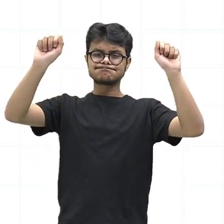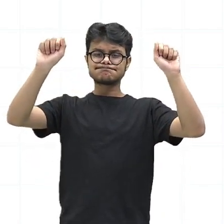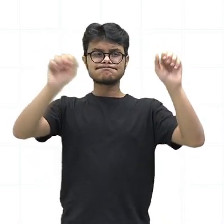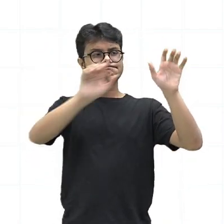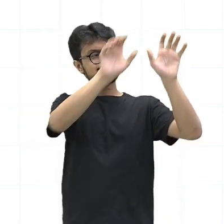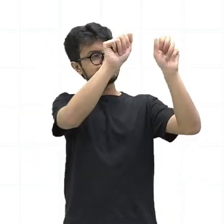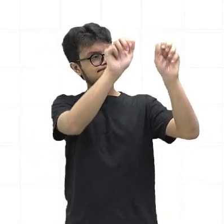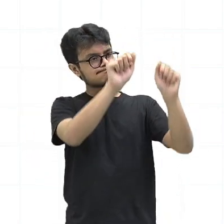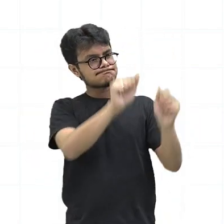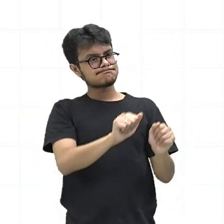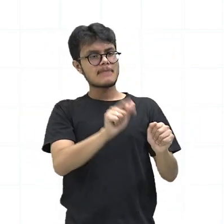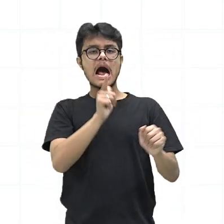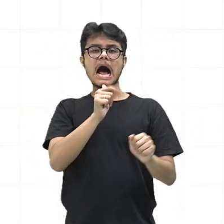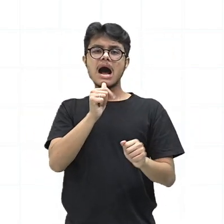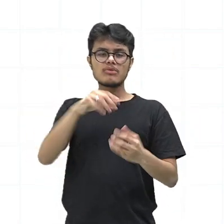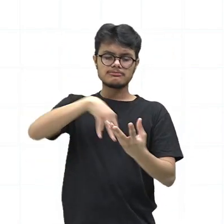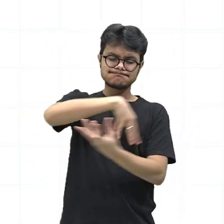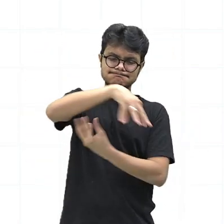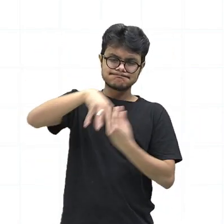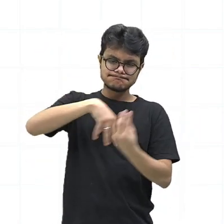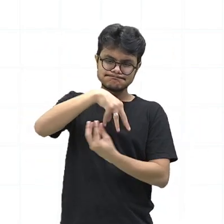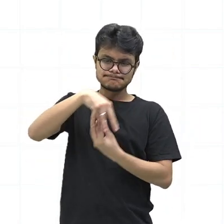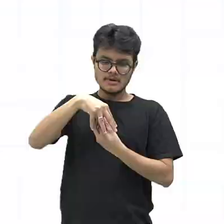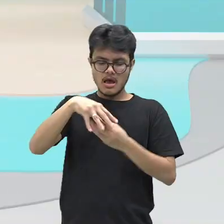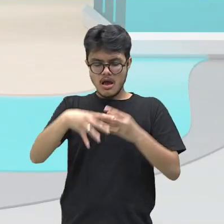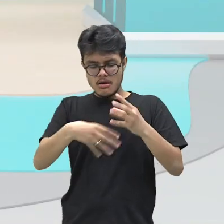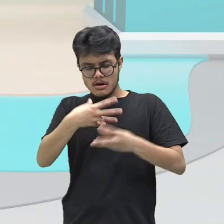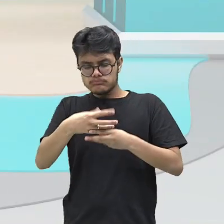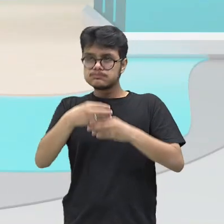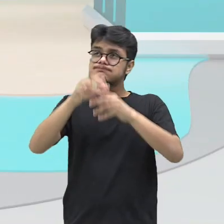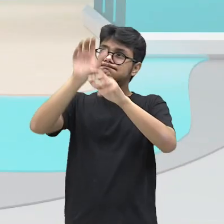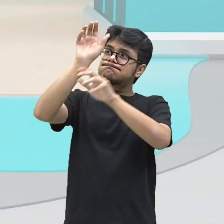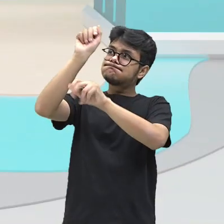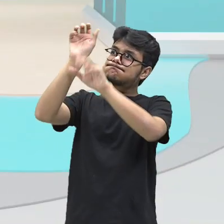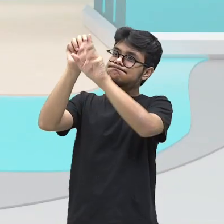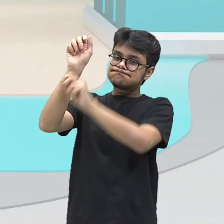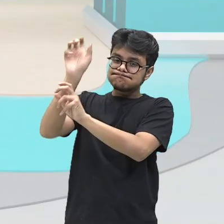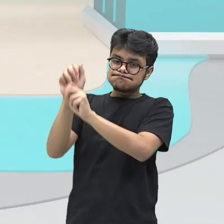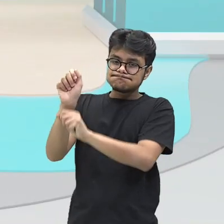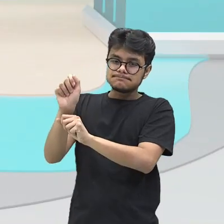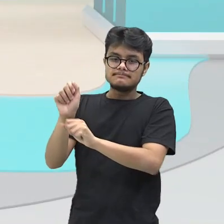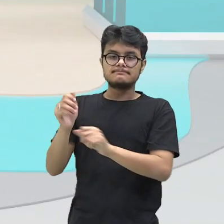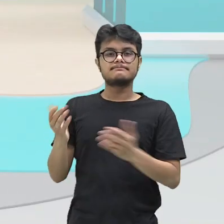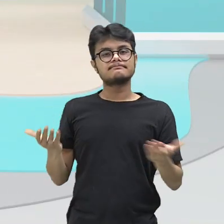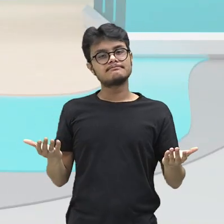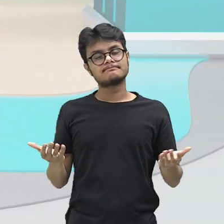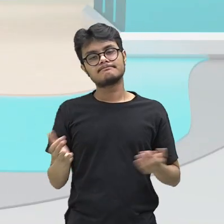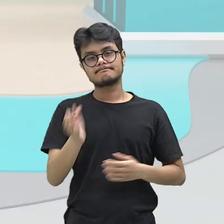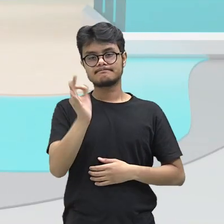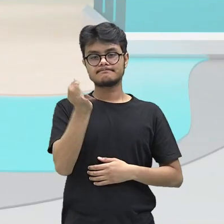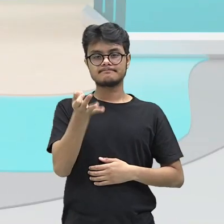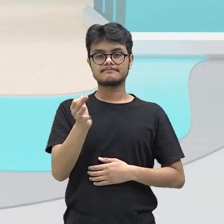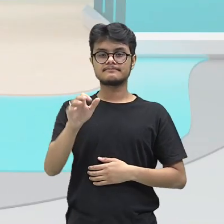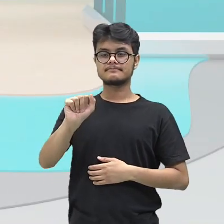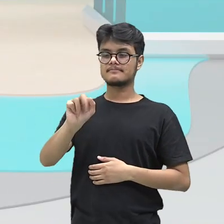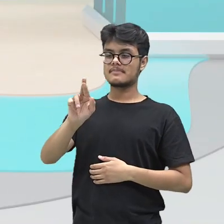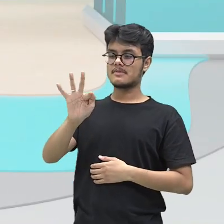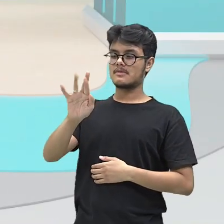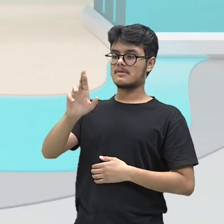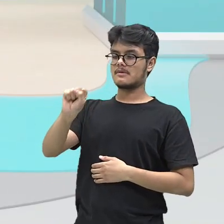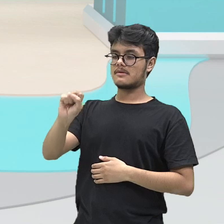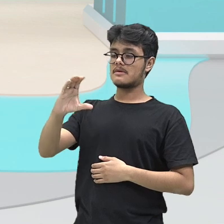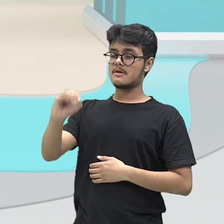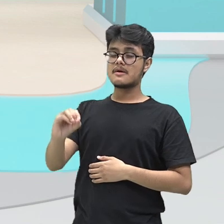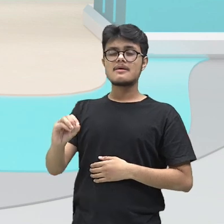diluídos em água que penetram e a elas se fundem. Olha aí o nome, afresco, porque eu preciso,